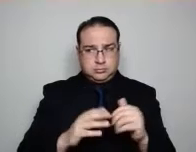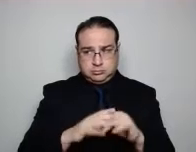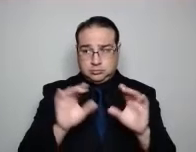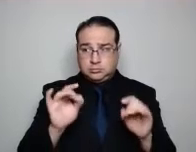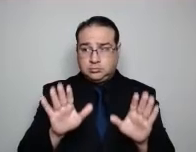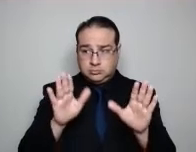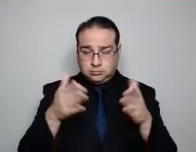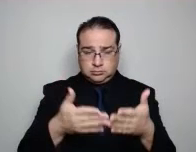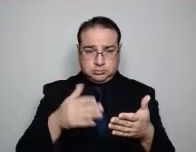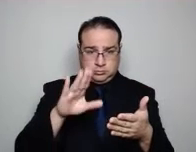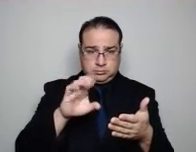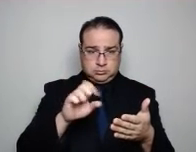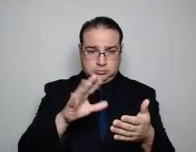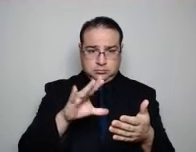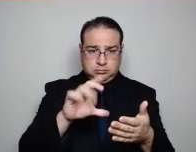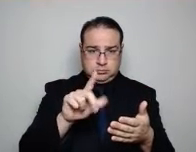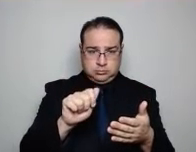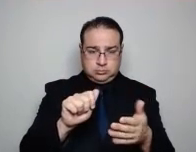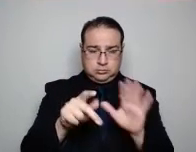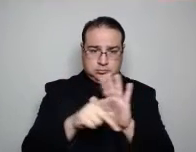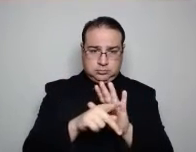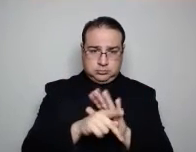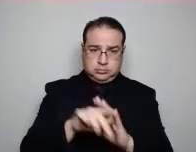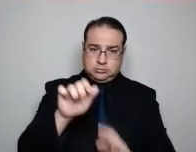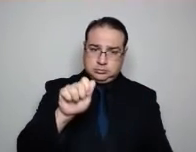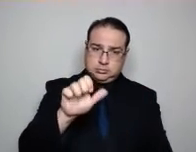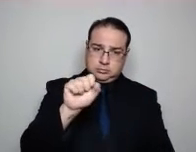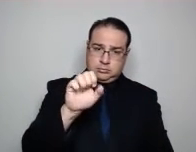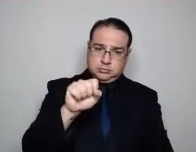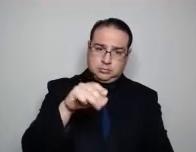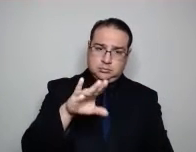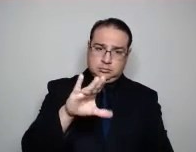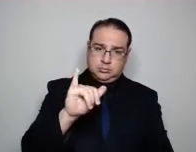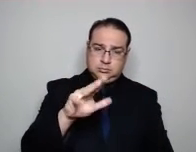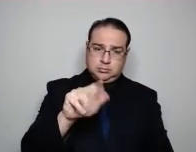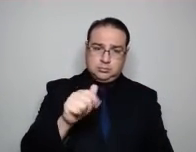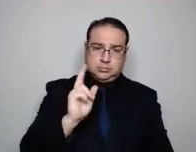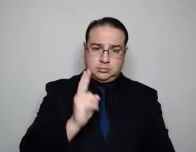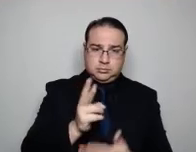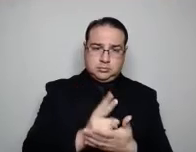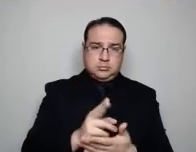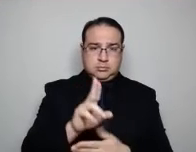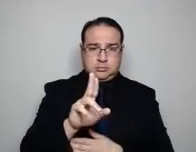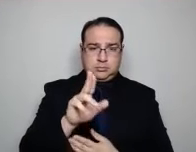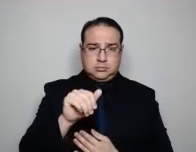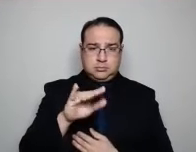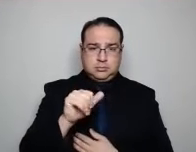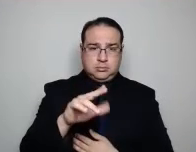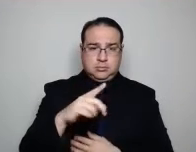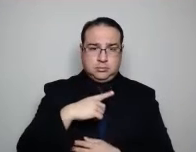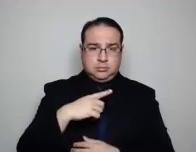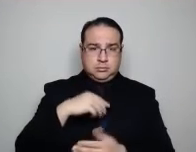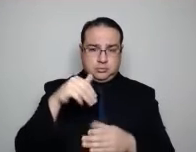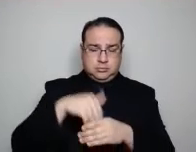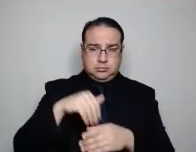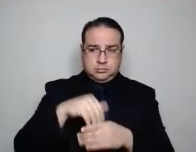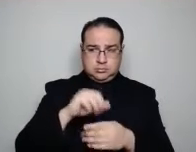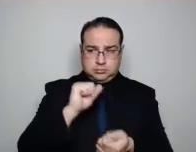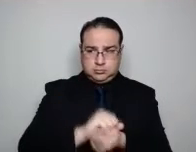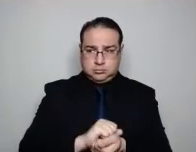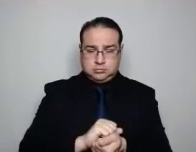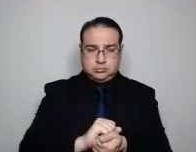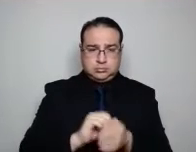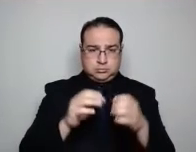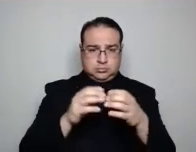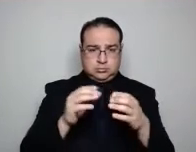da Assembleia. Então, toda vez que a Unimed quiser fazer alteração do Estatuto, ela tem que votar. Os médicos que estão